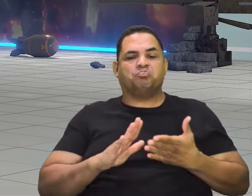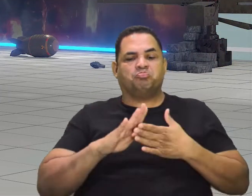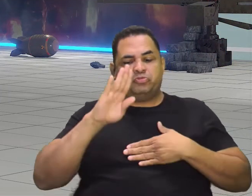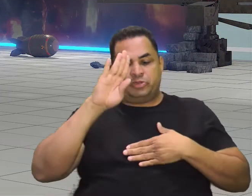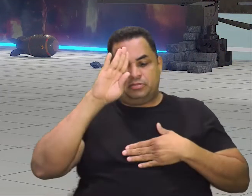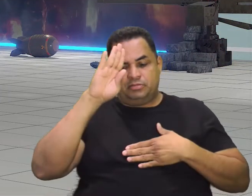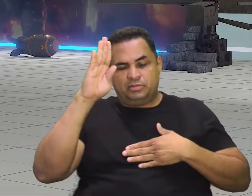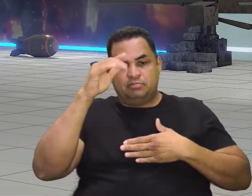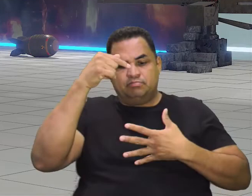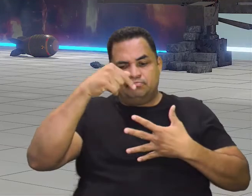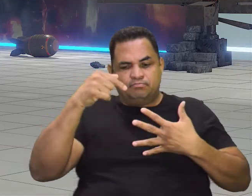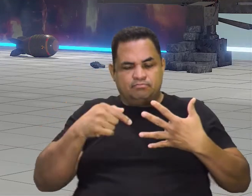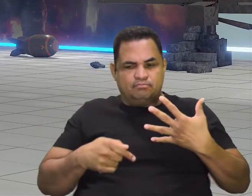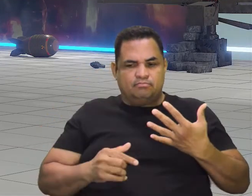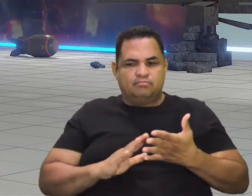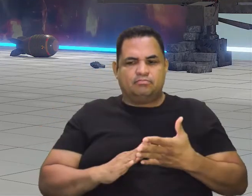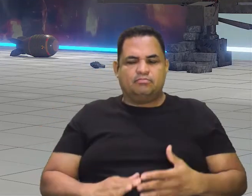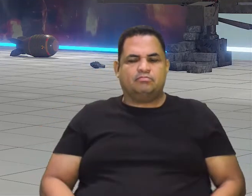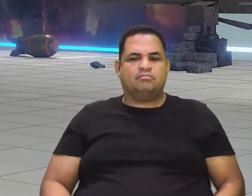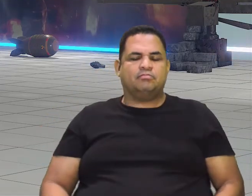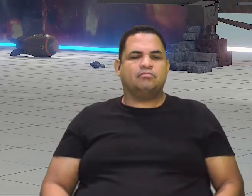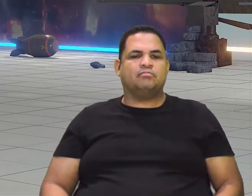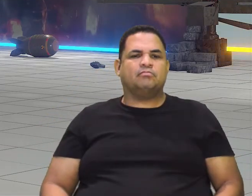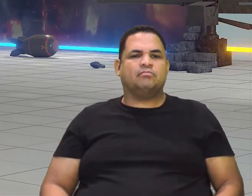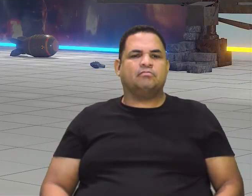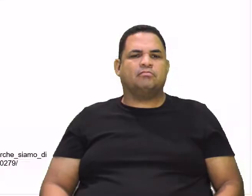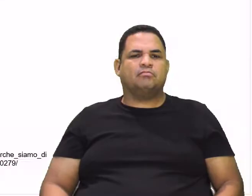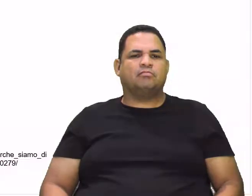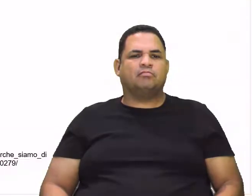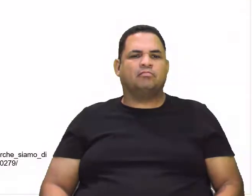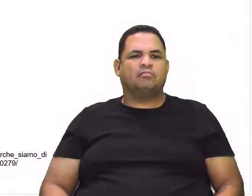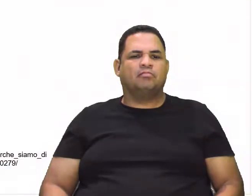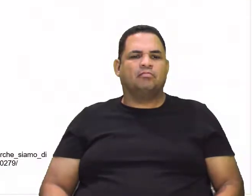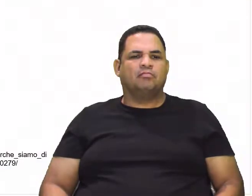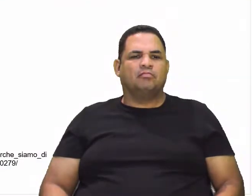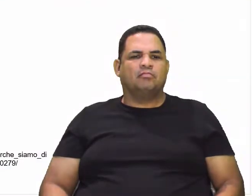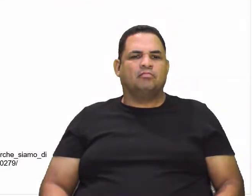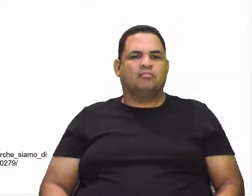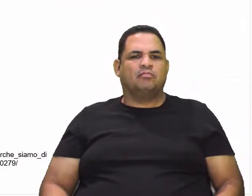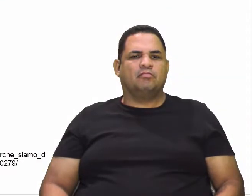pontuais. Vamos lá, na tela.